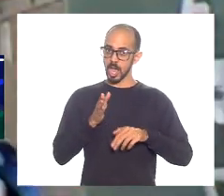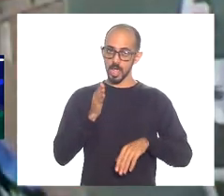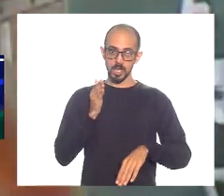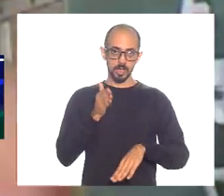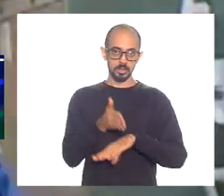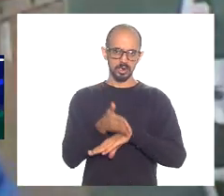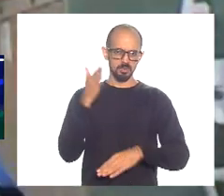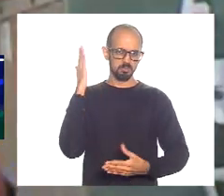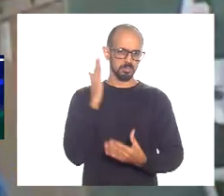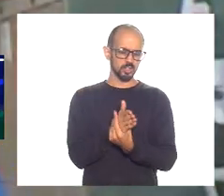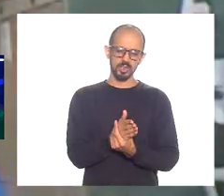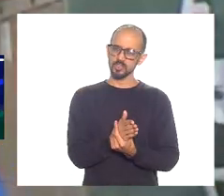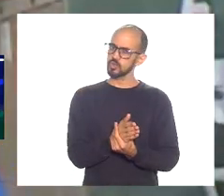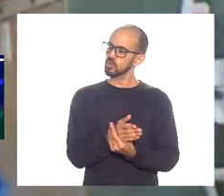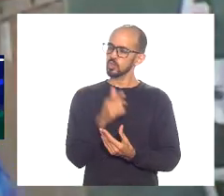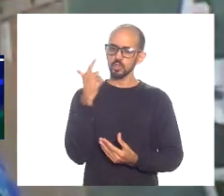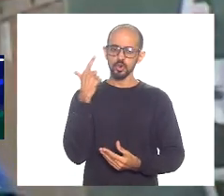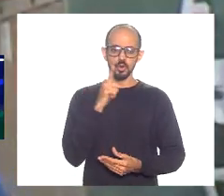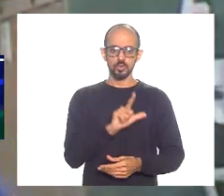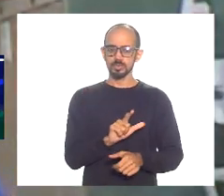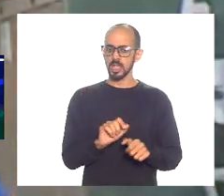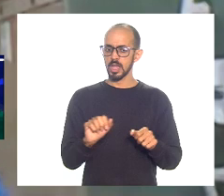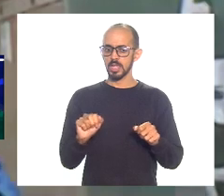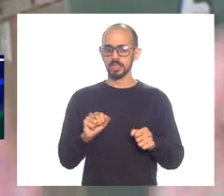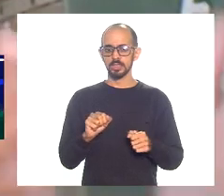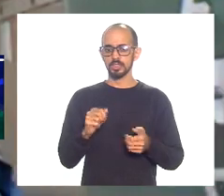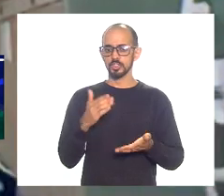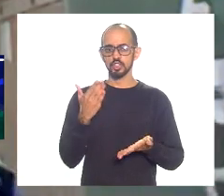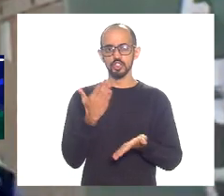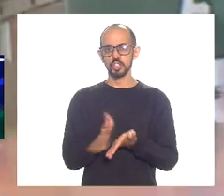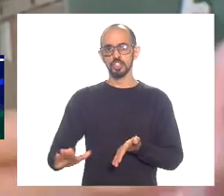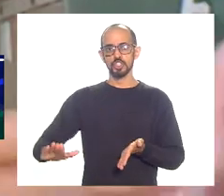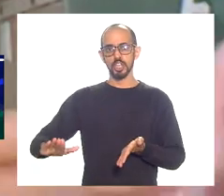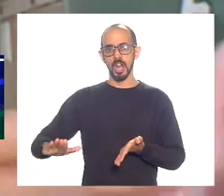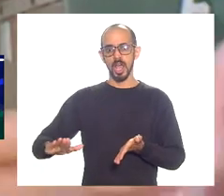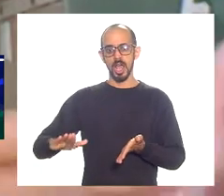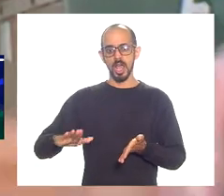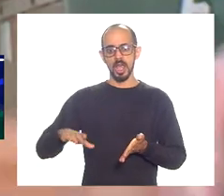justiça, e a gente não consegue derrubar essa famigerada